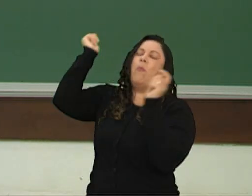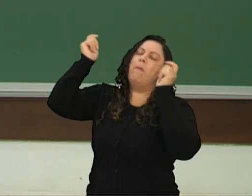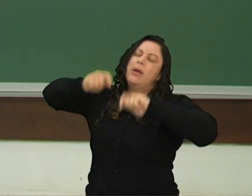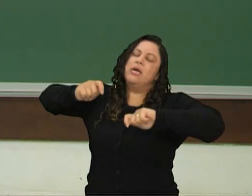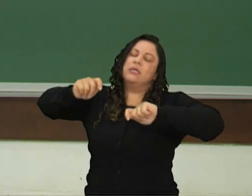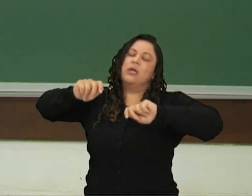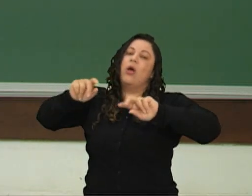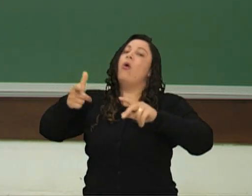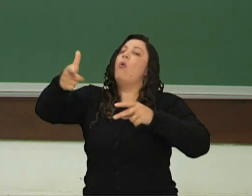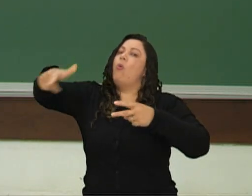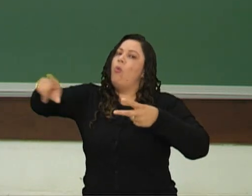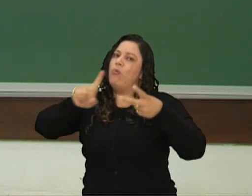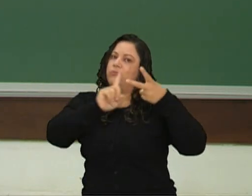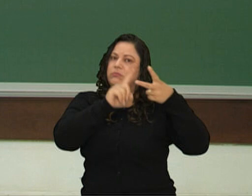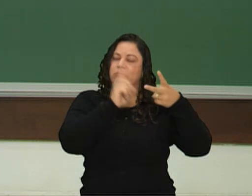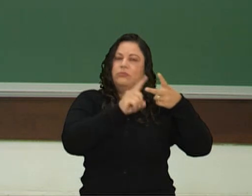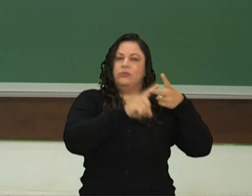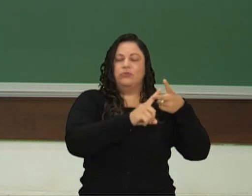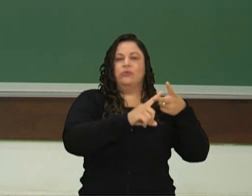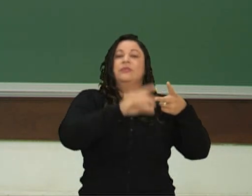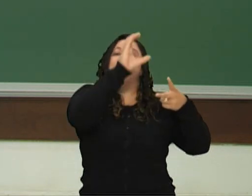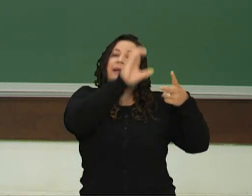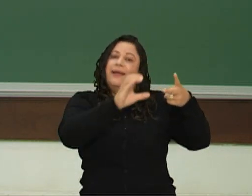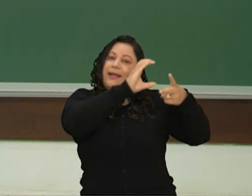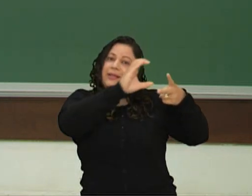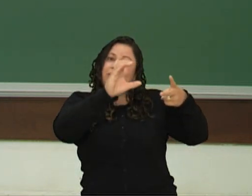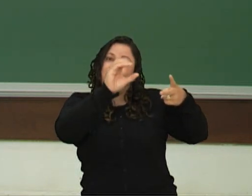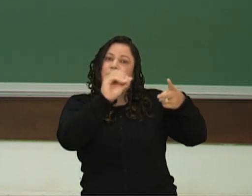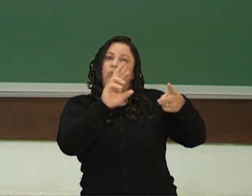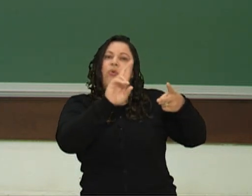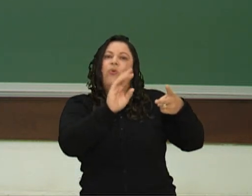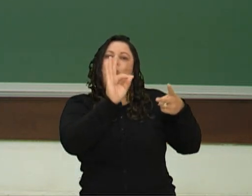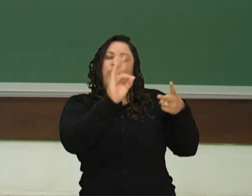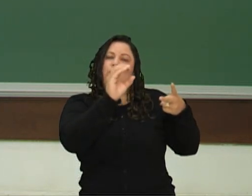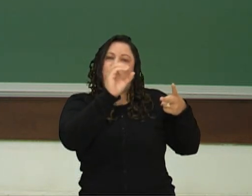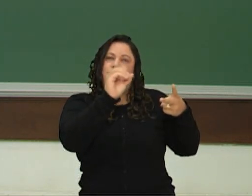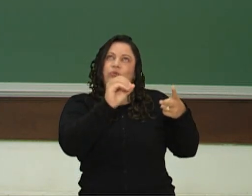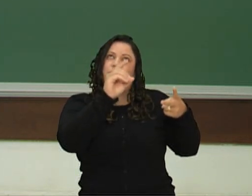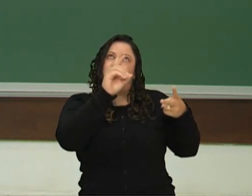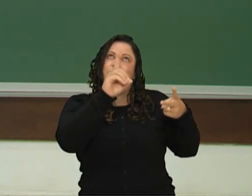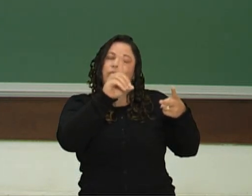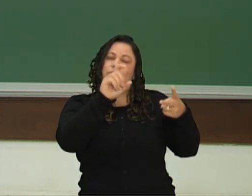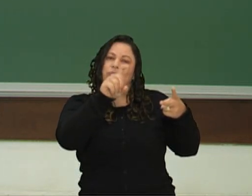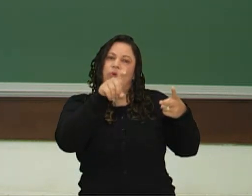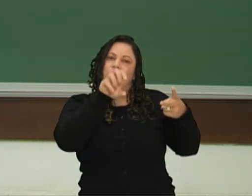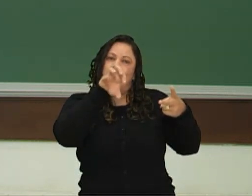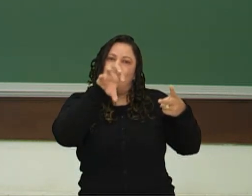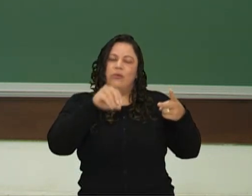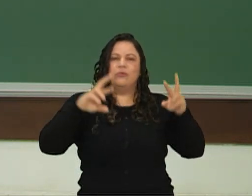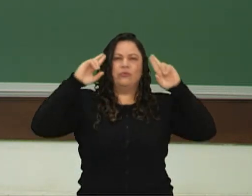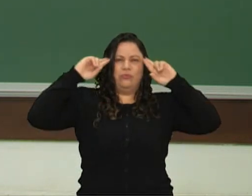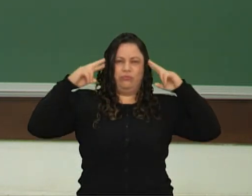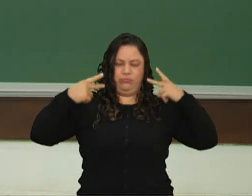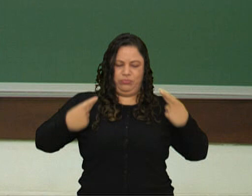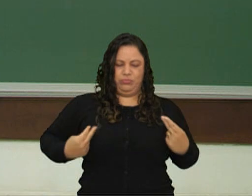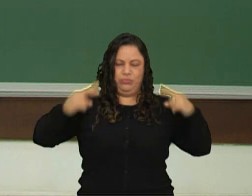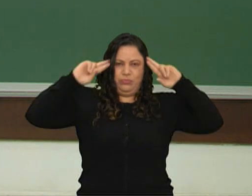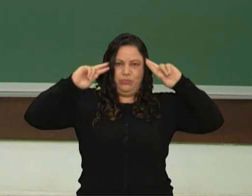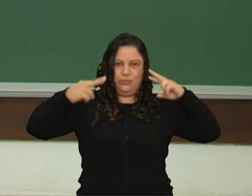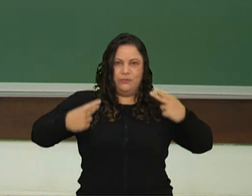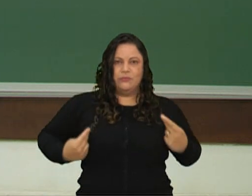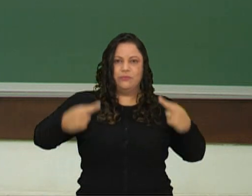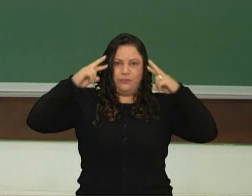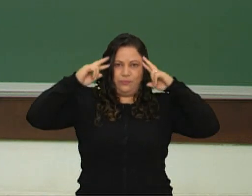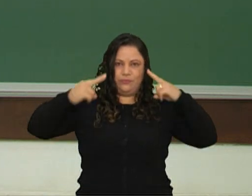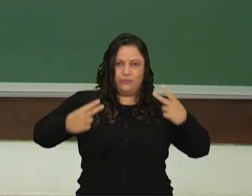ortodoxos. Ou seja, segue um outro rito, a missa em ucraniano, de costa para o povo, enfim, tem características